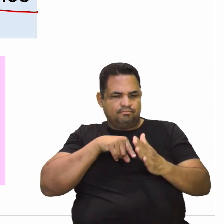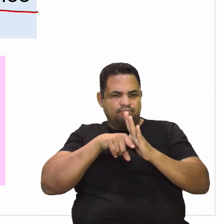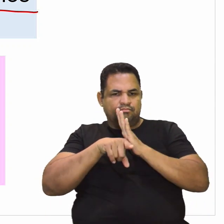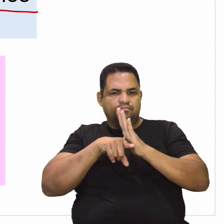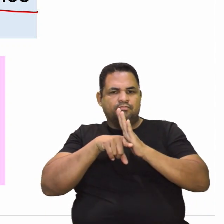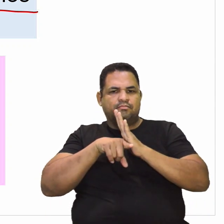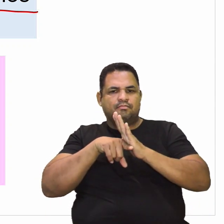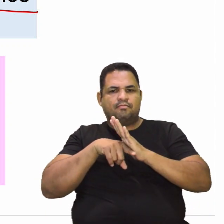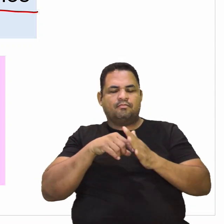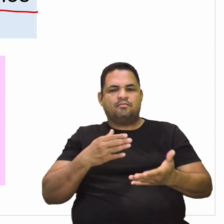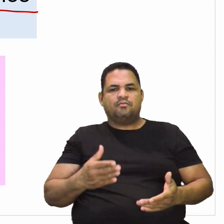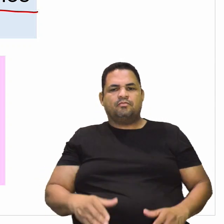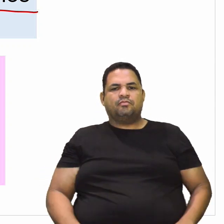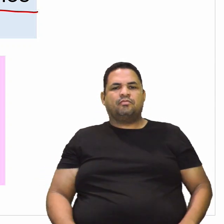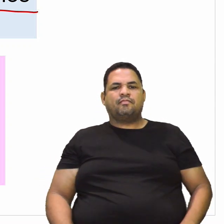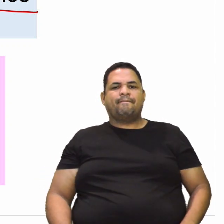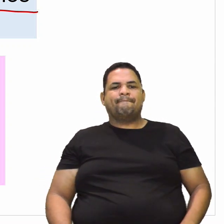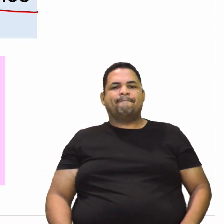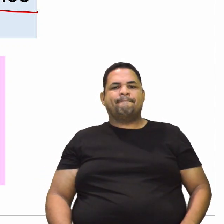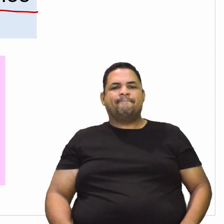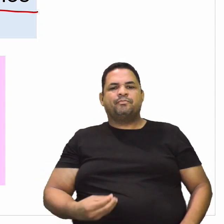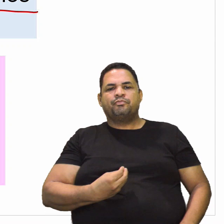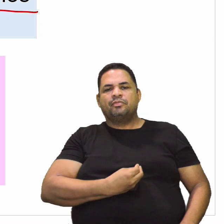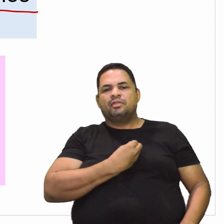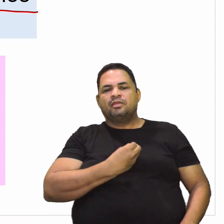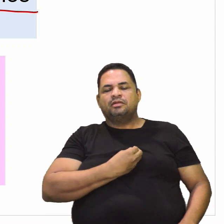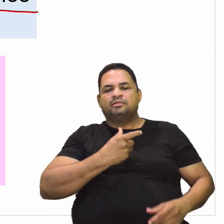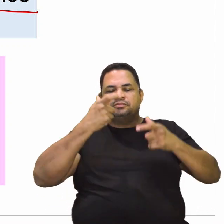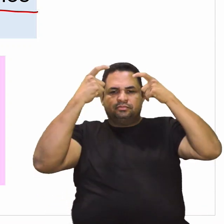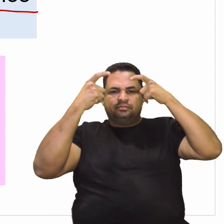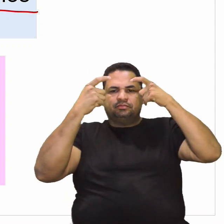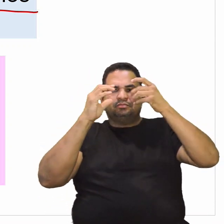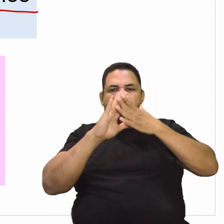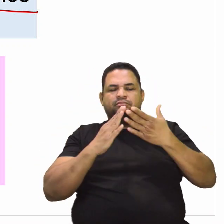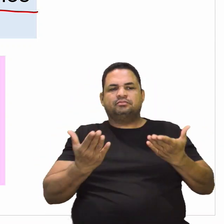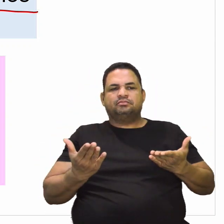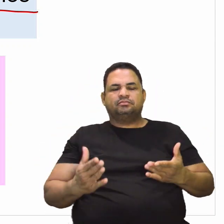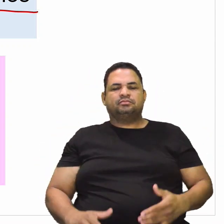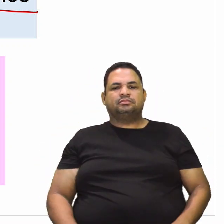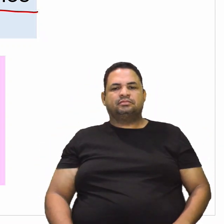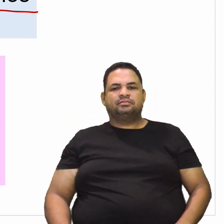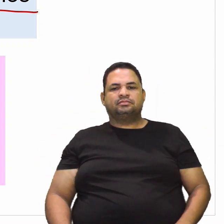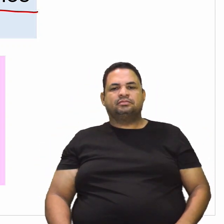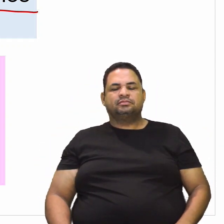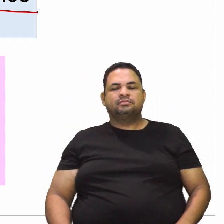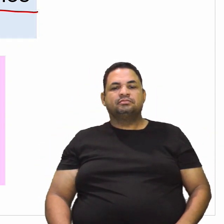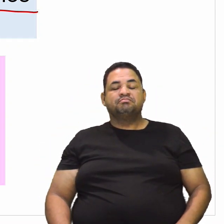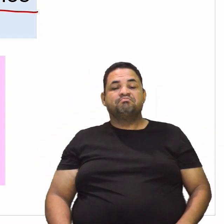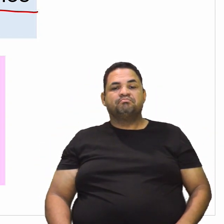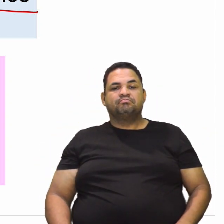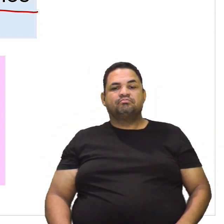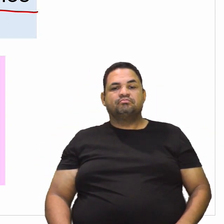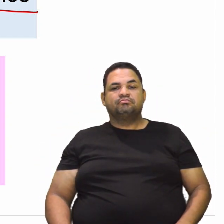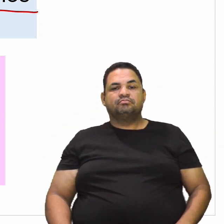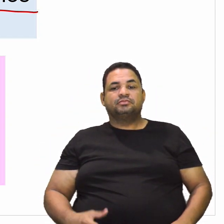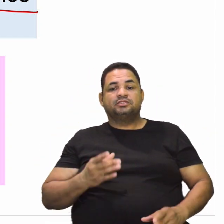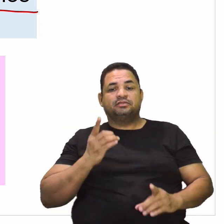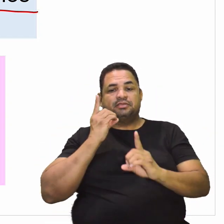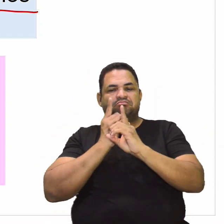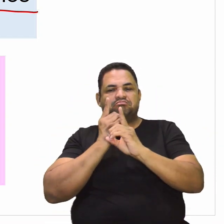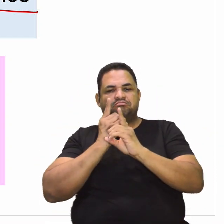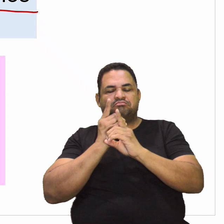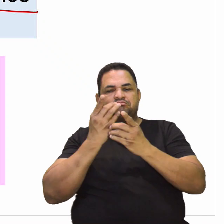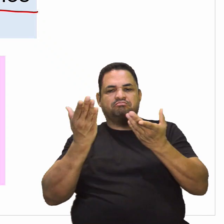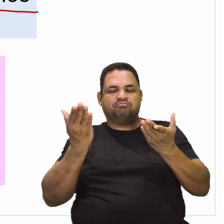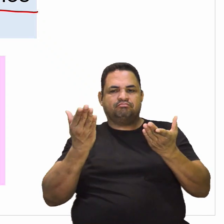pesquisar sobre a vida desse reino aqui, nossa, você só vai descobrir,